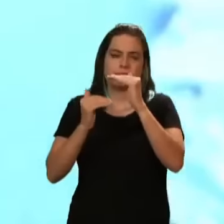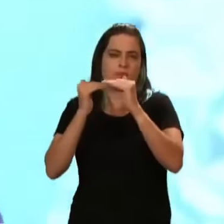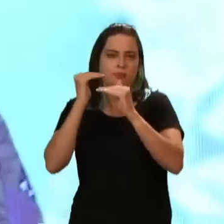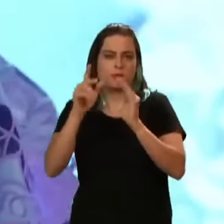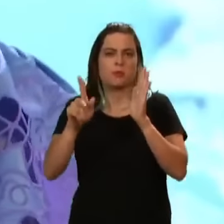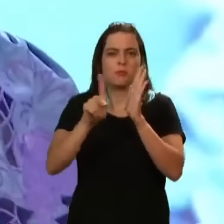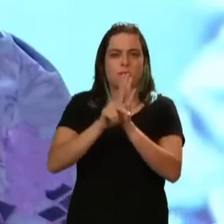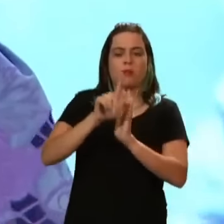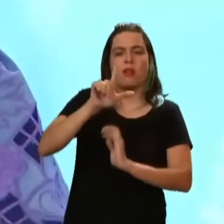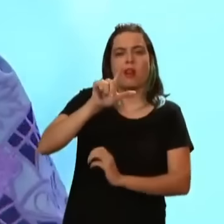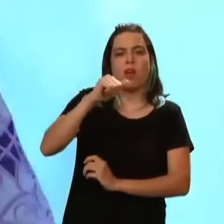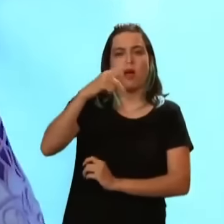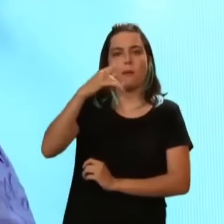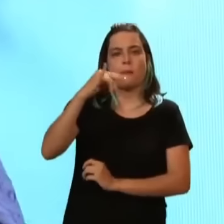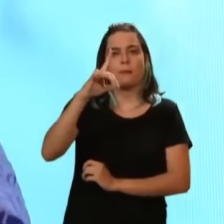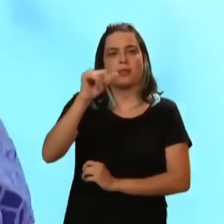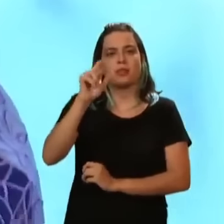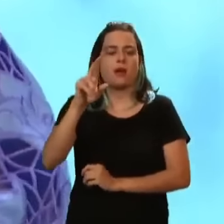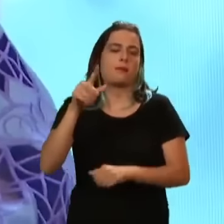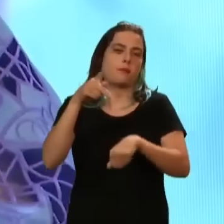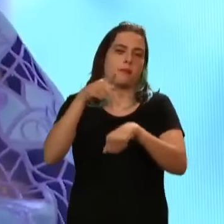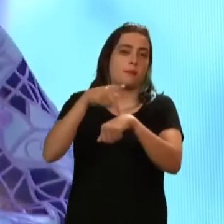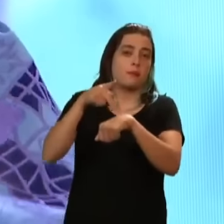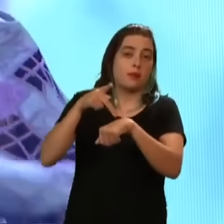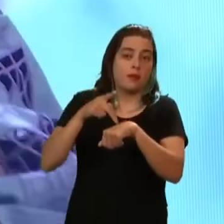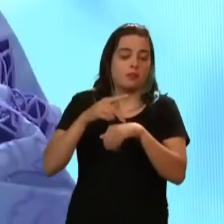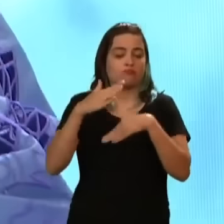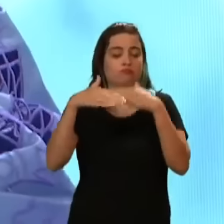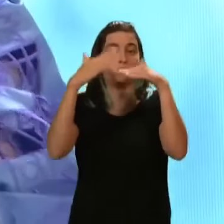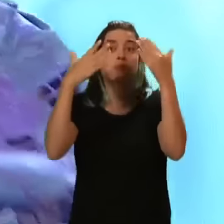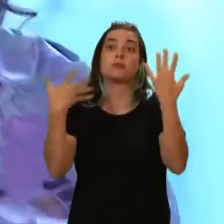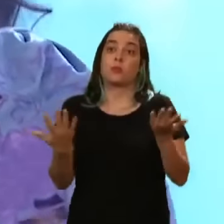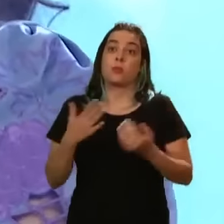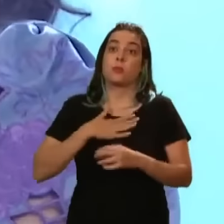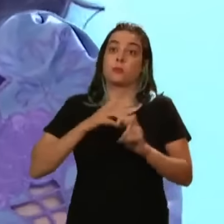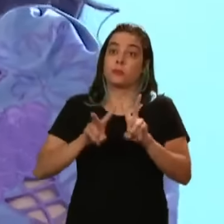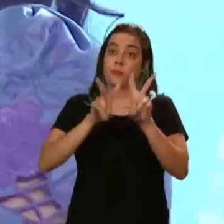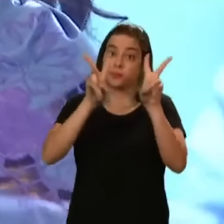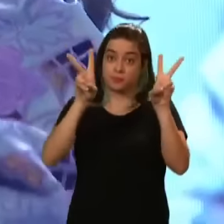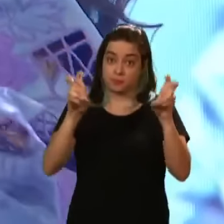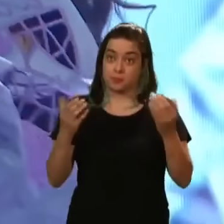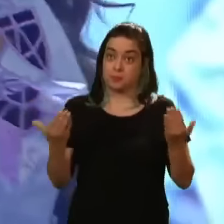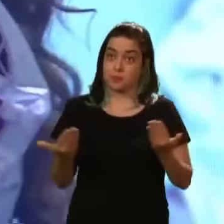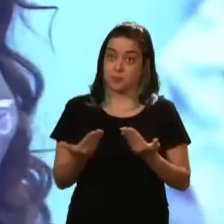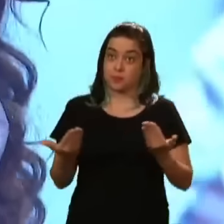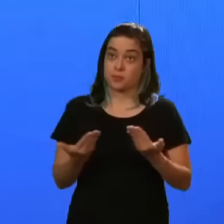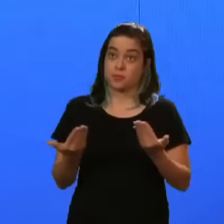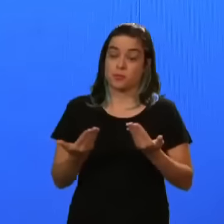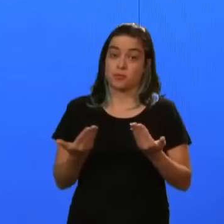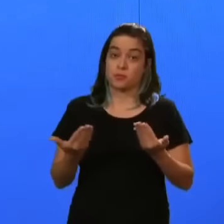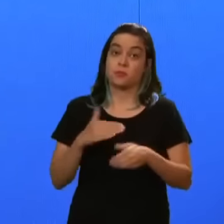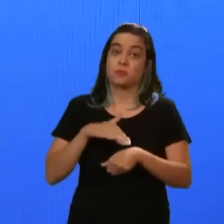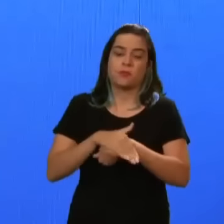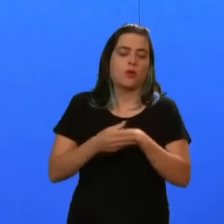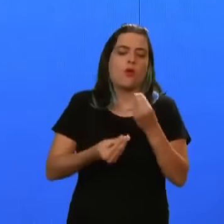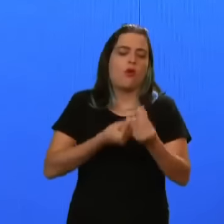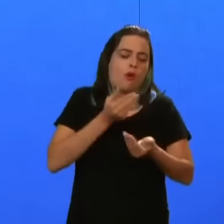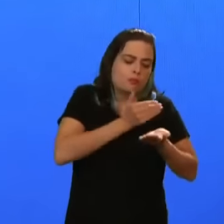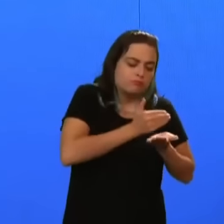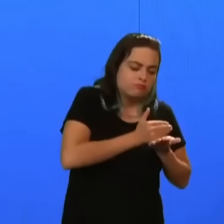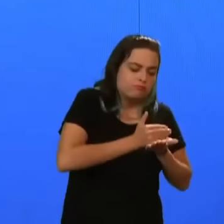das pedras. E o meu tema de abertura dessa noite é do começo de